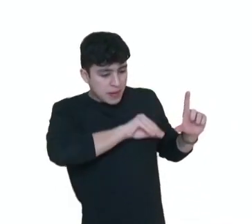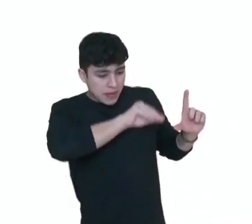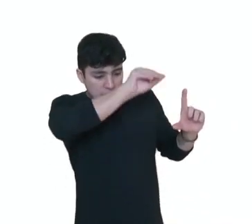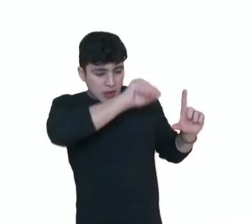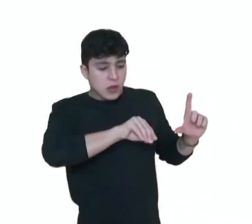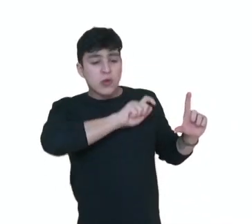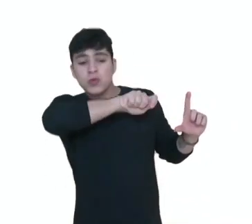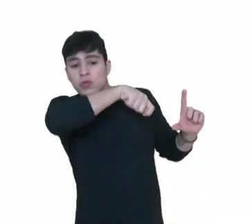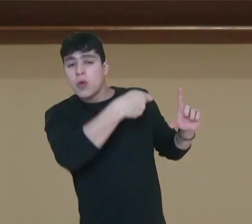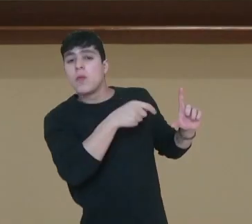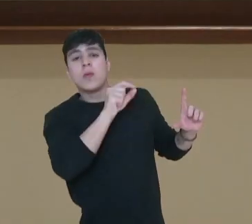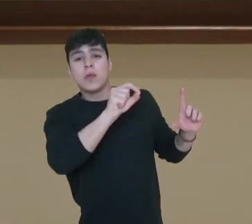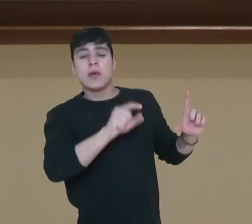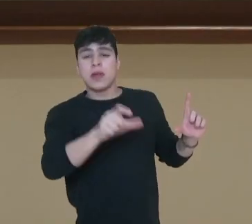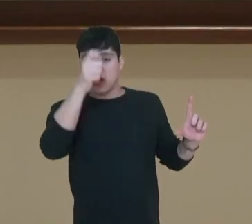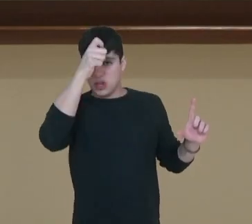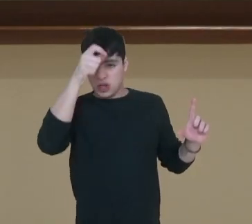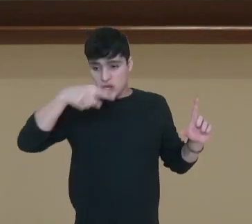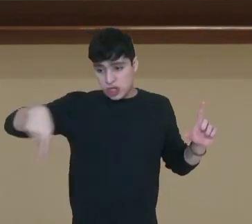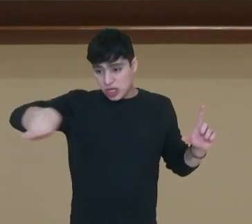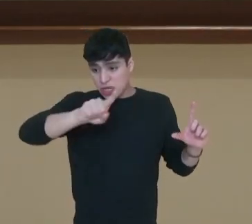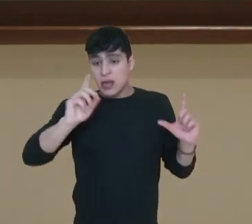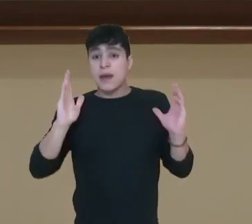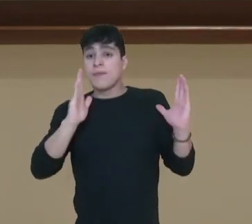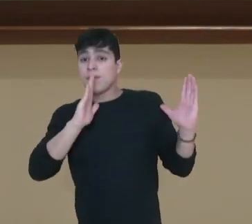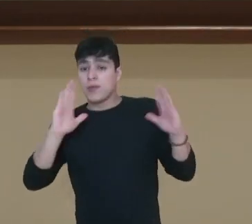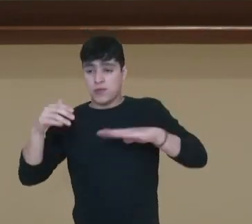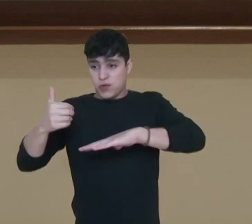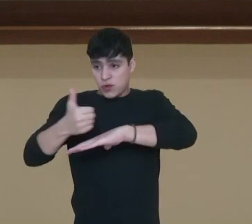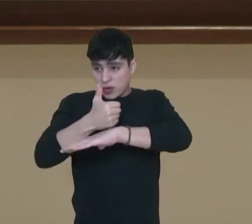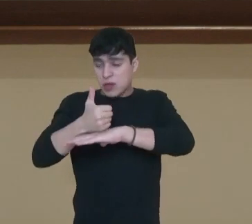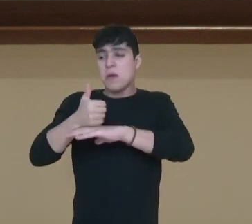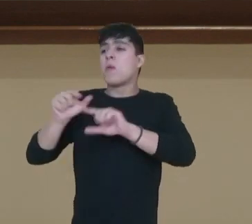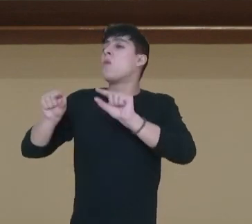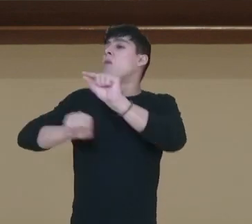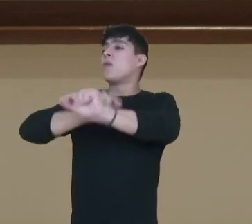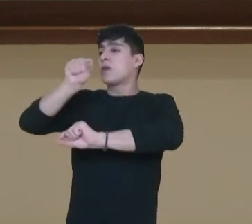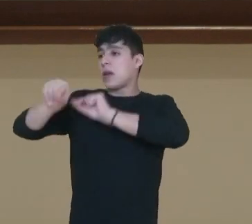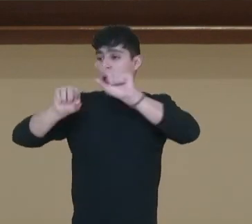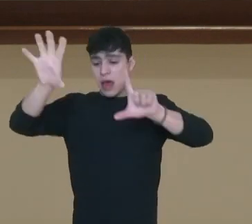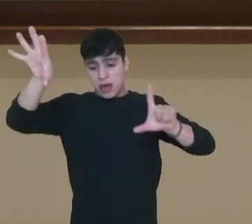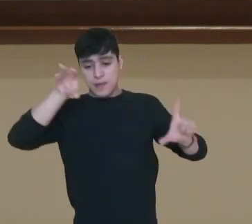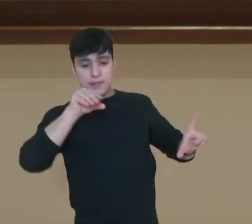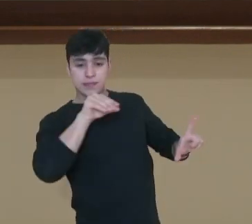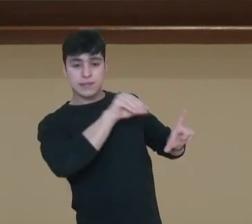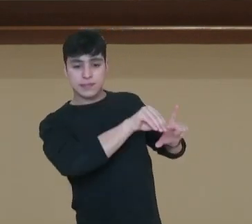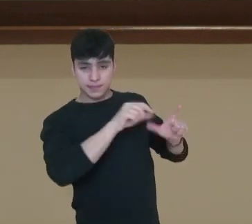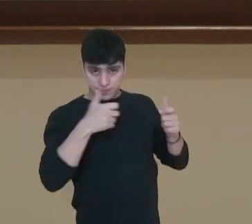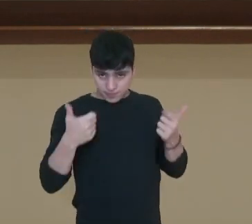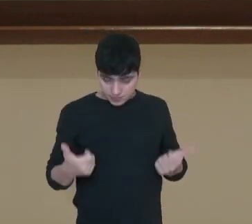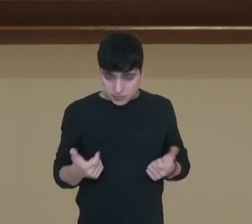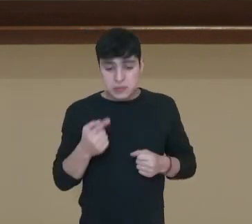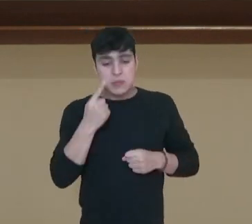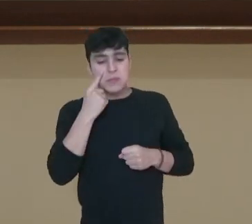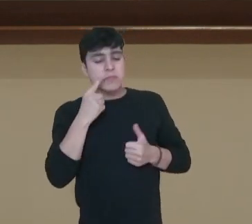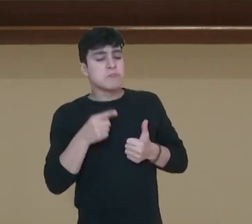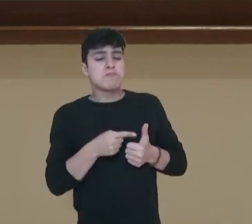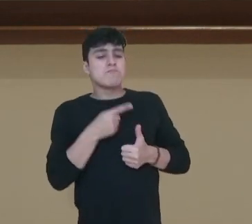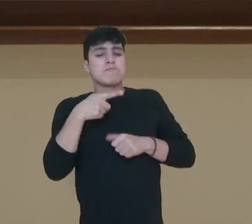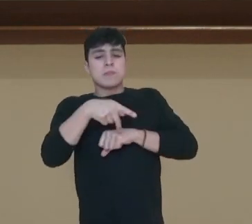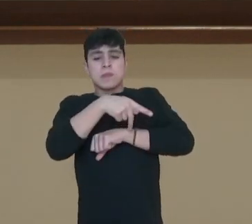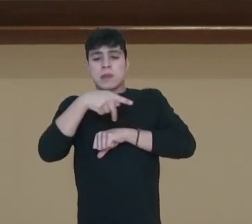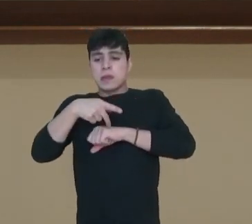Índia colonial. Então, aqui tinham algumas coisas para vocês preencherem. Primeiro, a nação que colonizou a Índia,